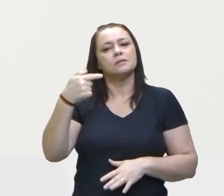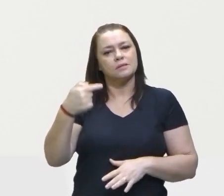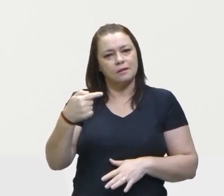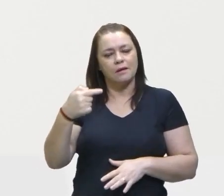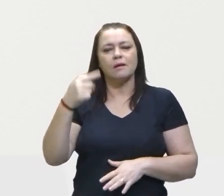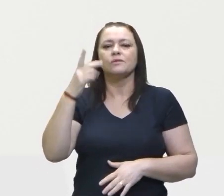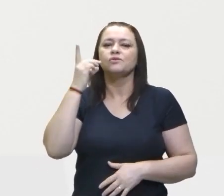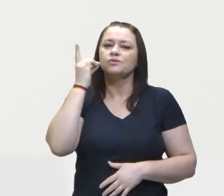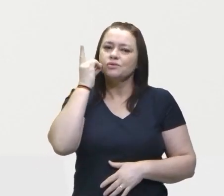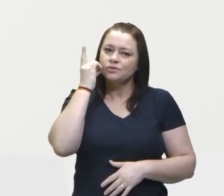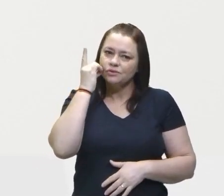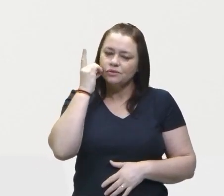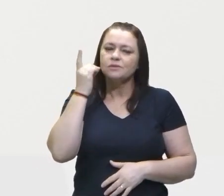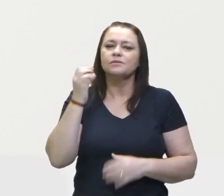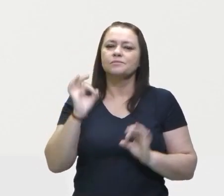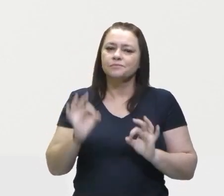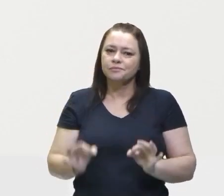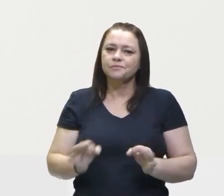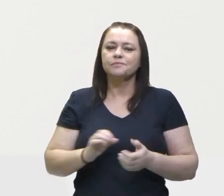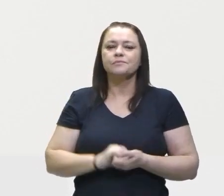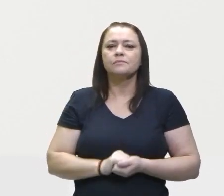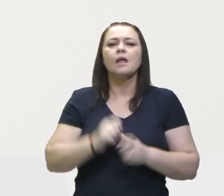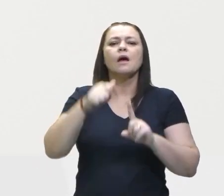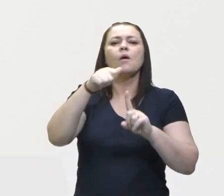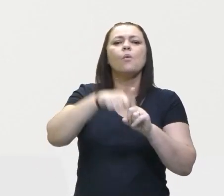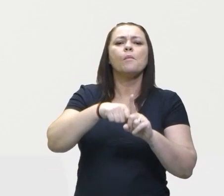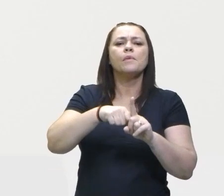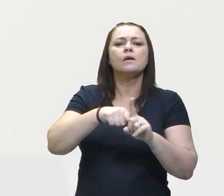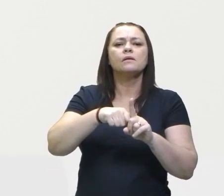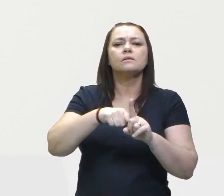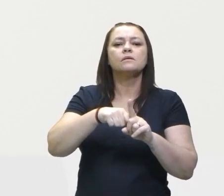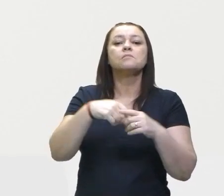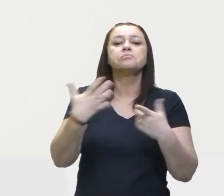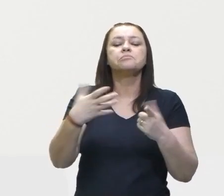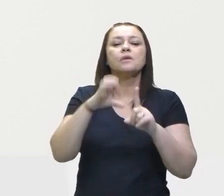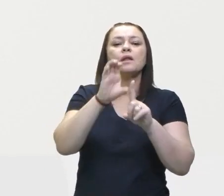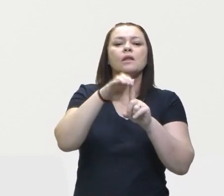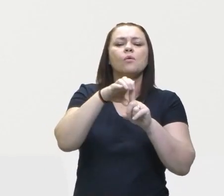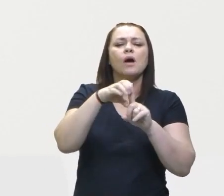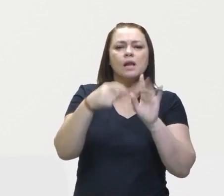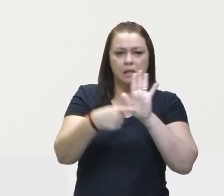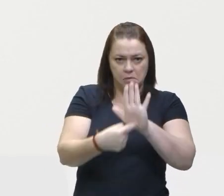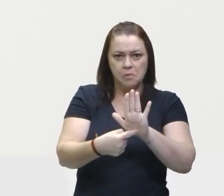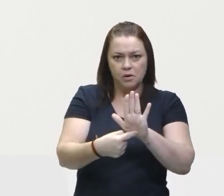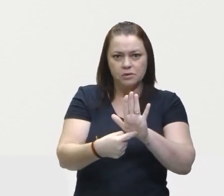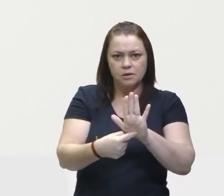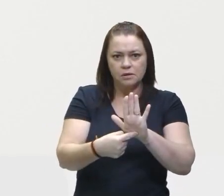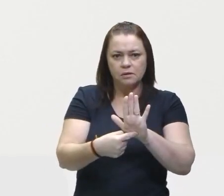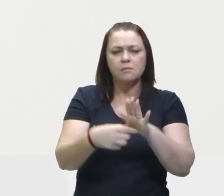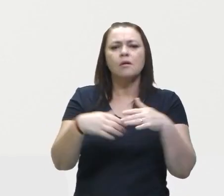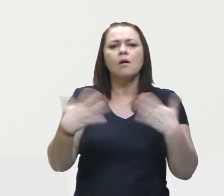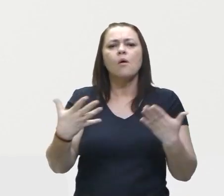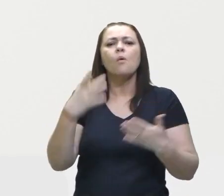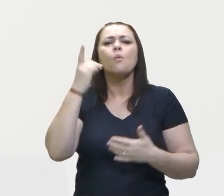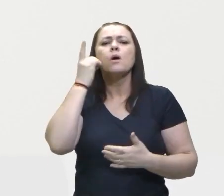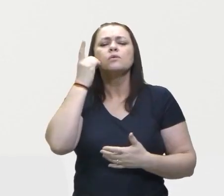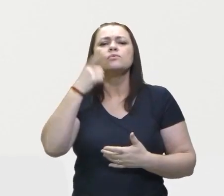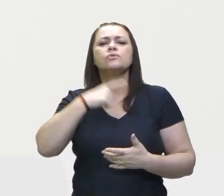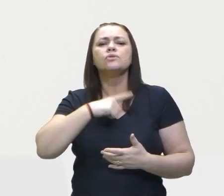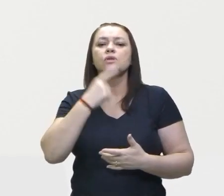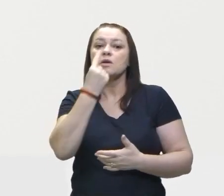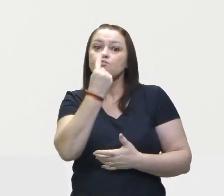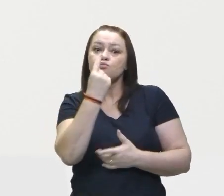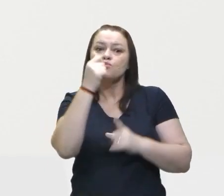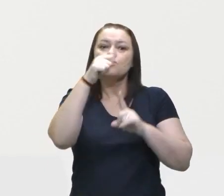7 dias. 7 dias. E o mês? Lá no calendário também marca o mês. O mês